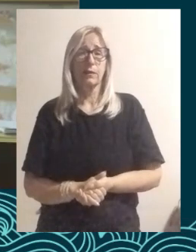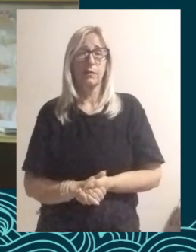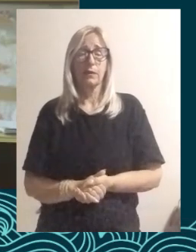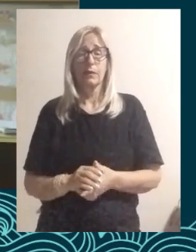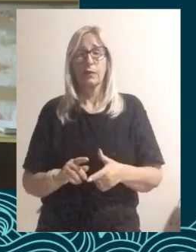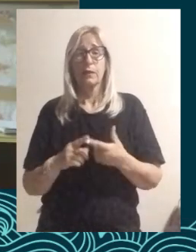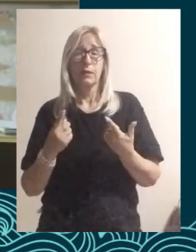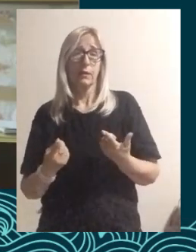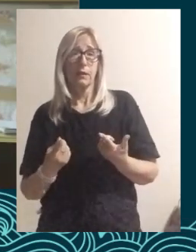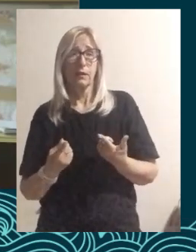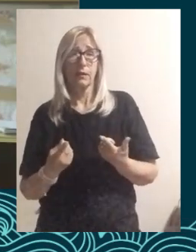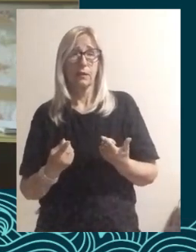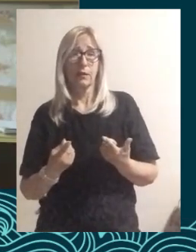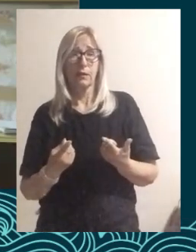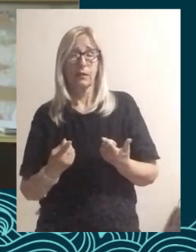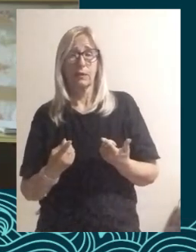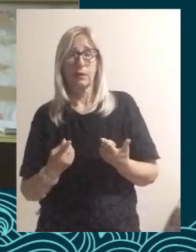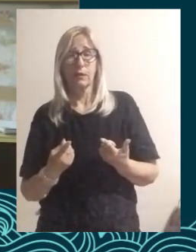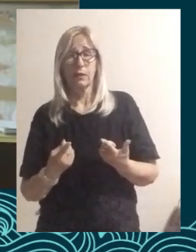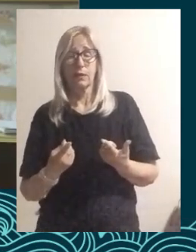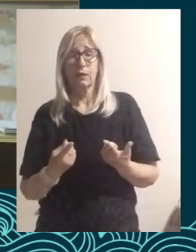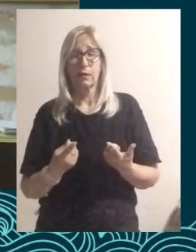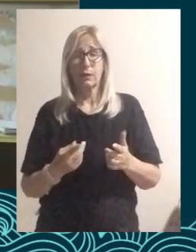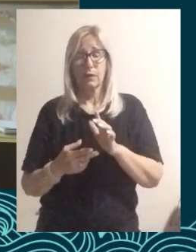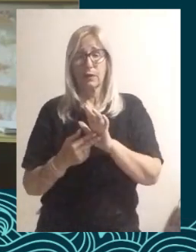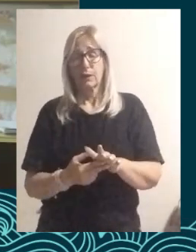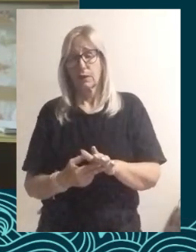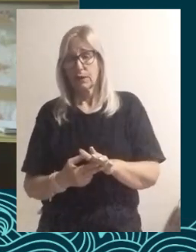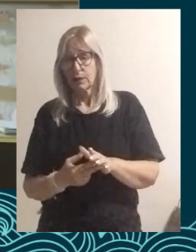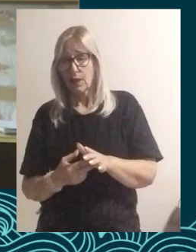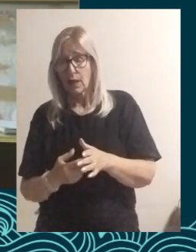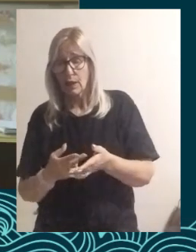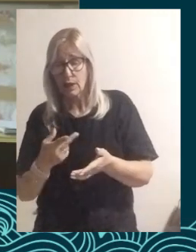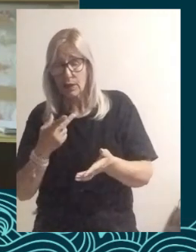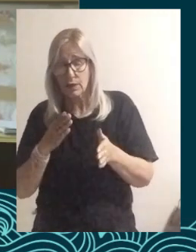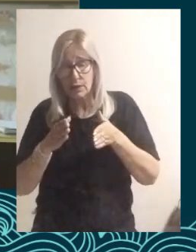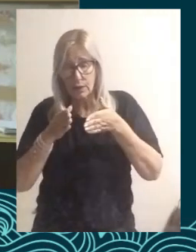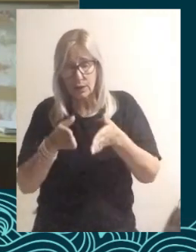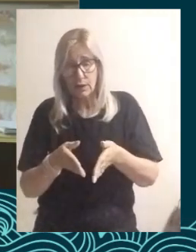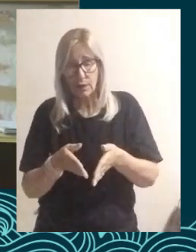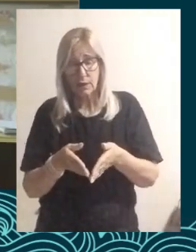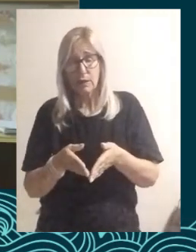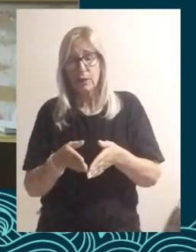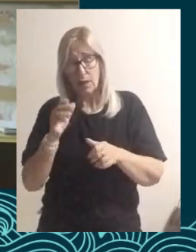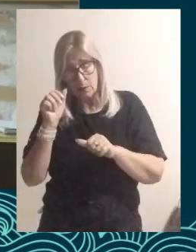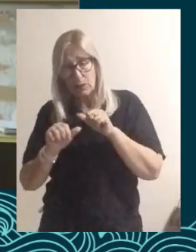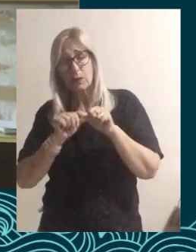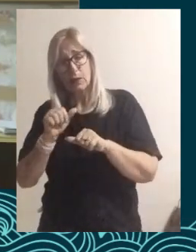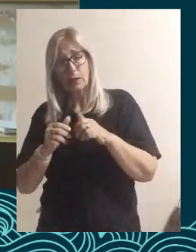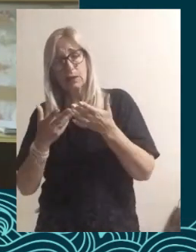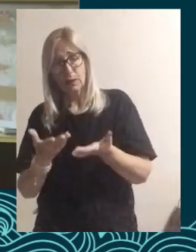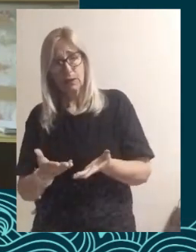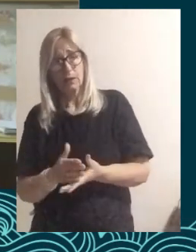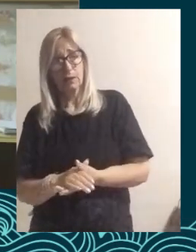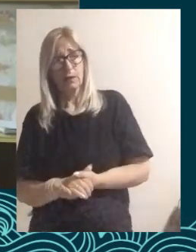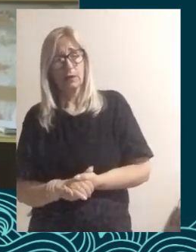né? Em vez de estar no foco da escassez, a gente ir para o foco